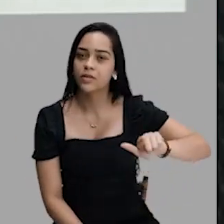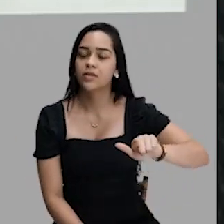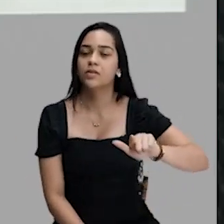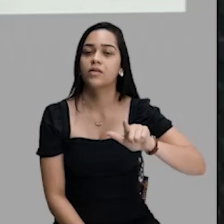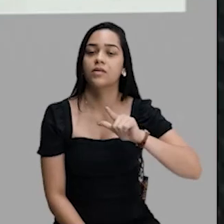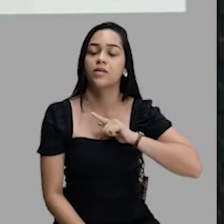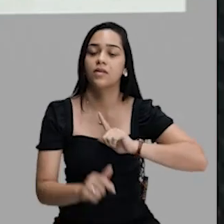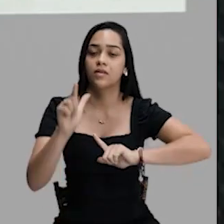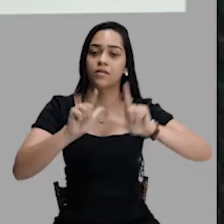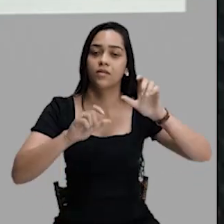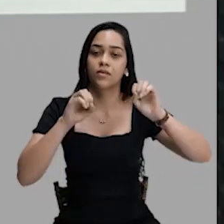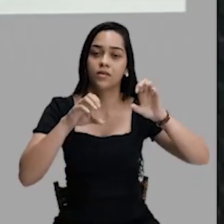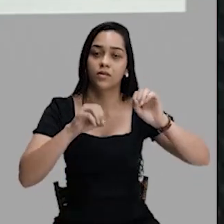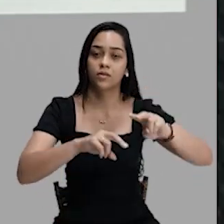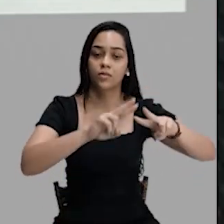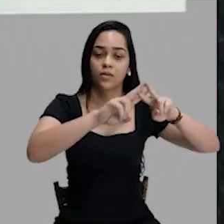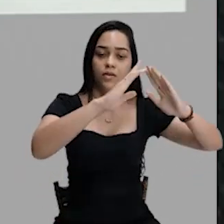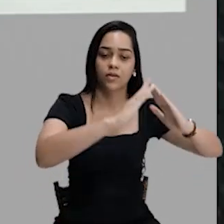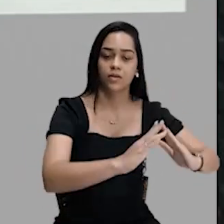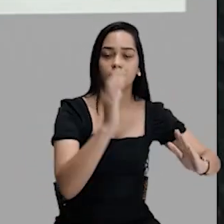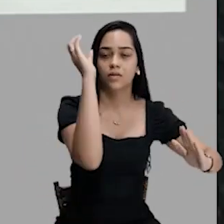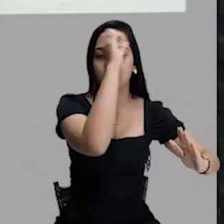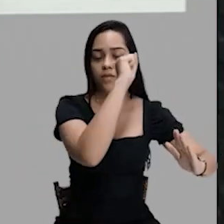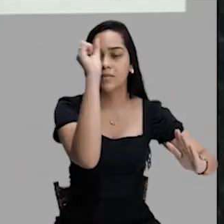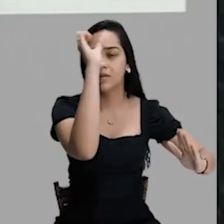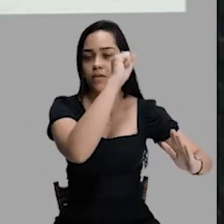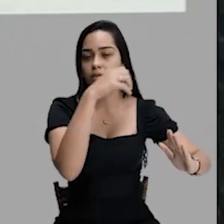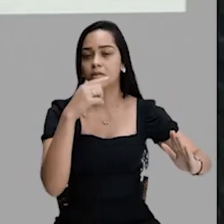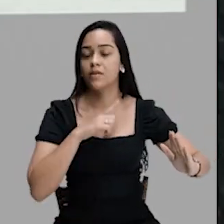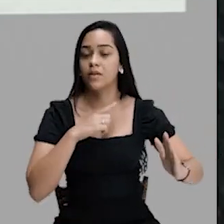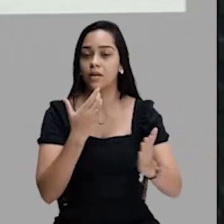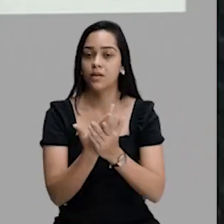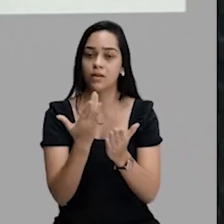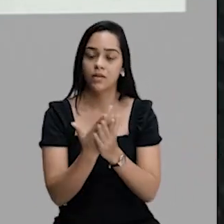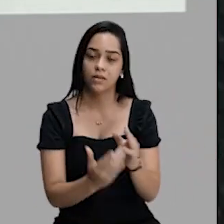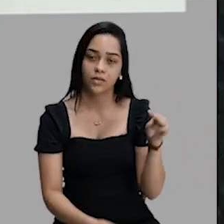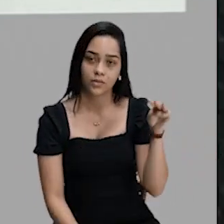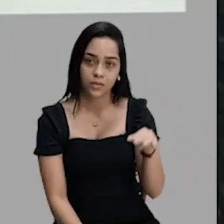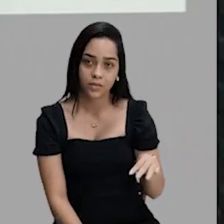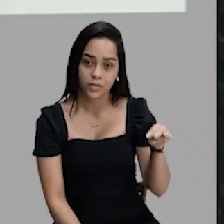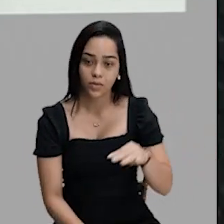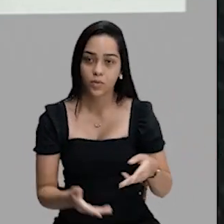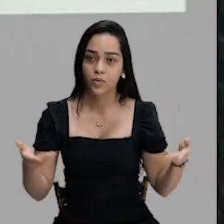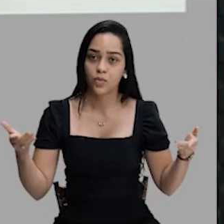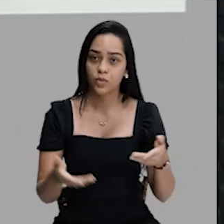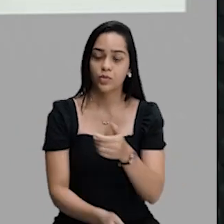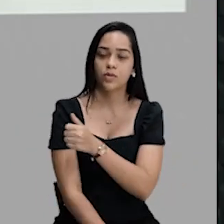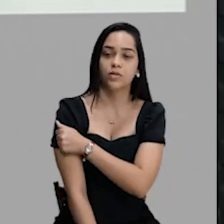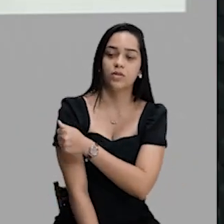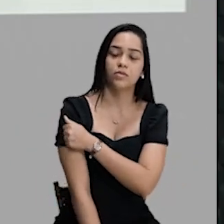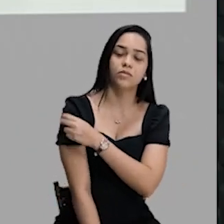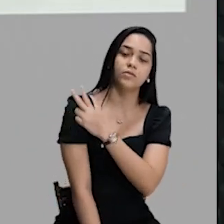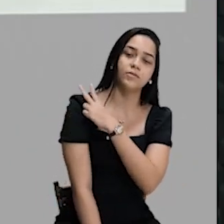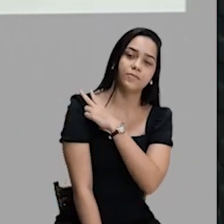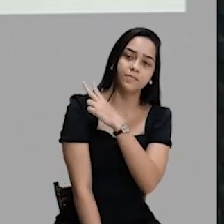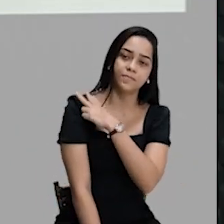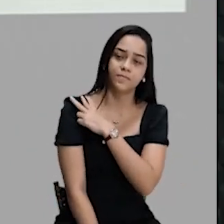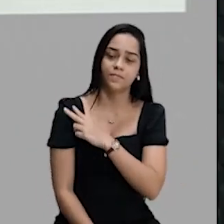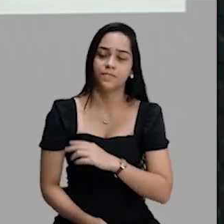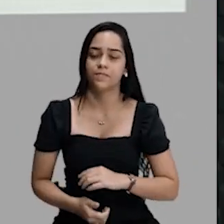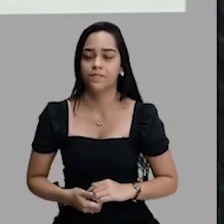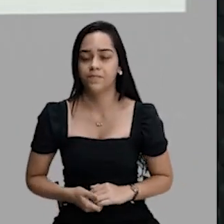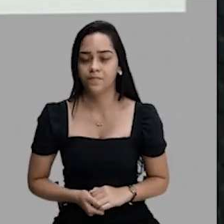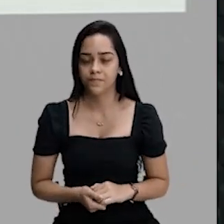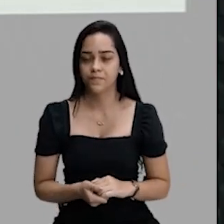TV Educação, no programa Hashtag Fique em Casa Aprendendo, para mais uma aula de matemática, hoje para os alunos da segunda série do